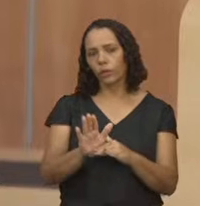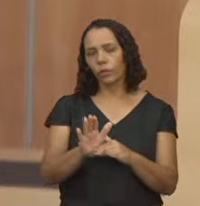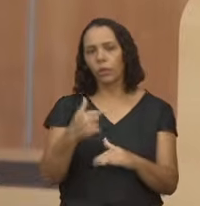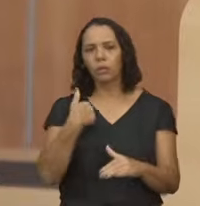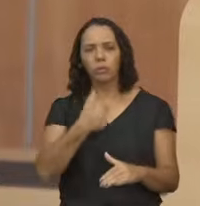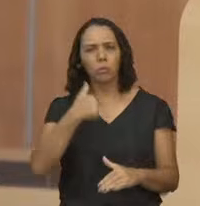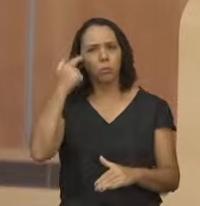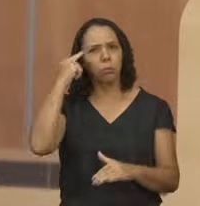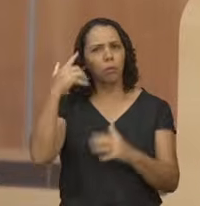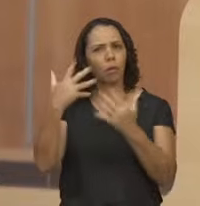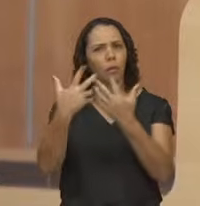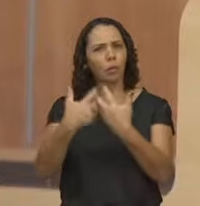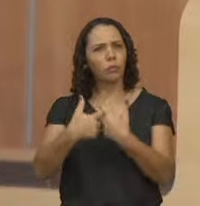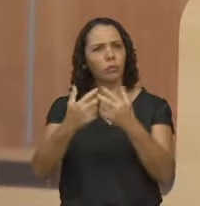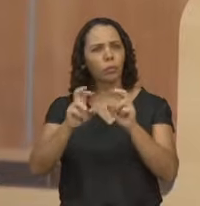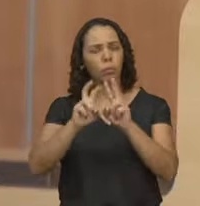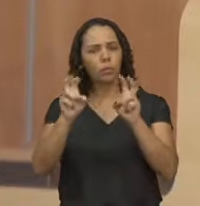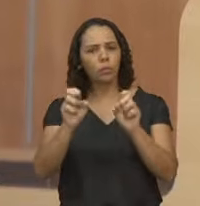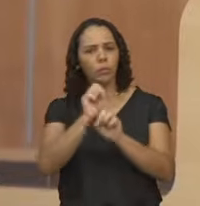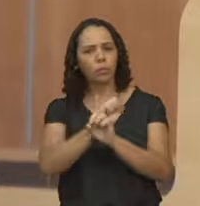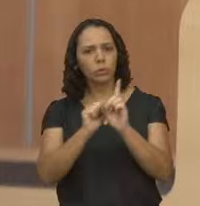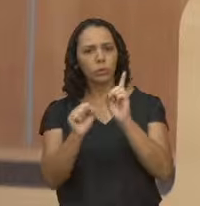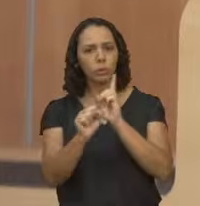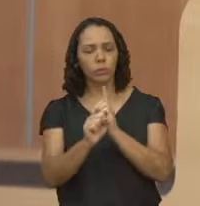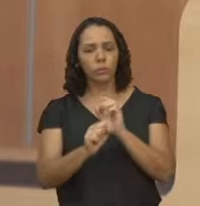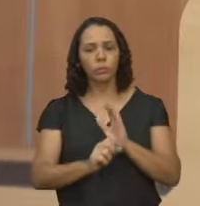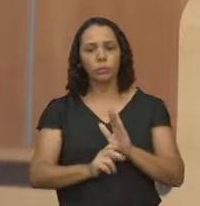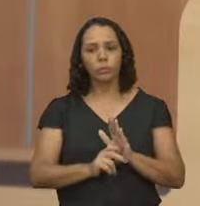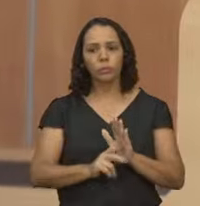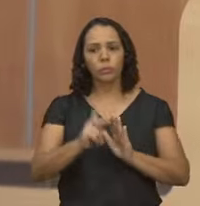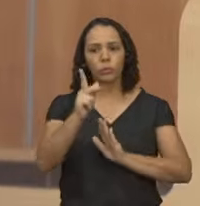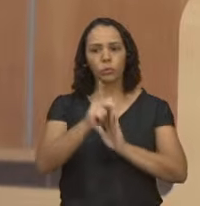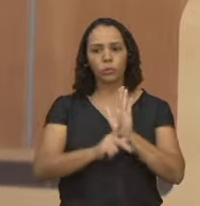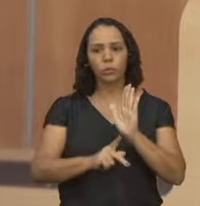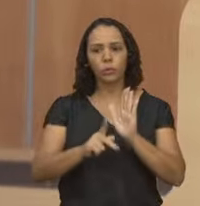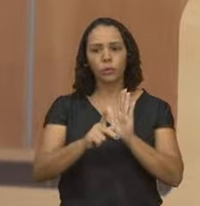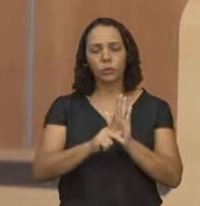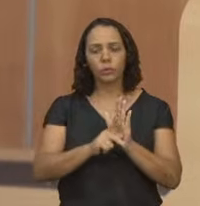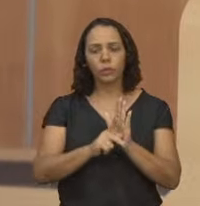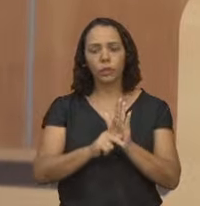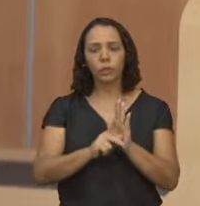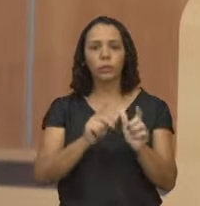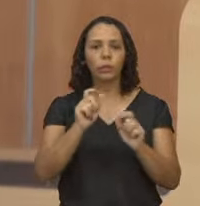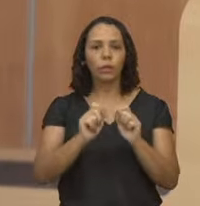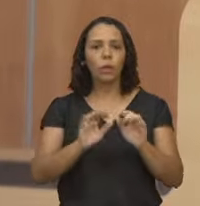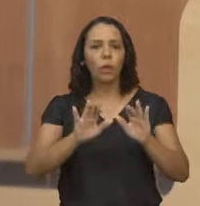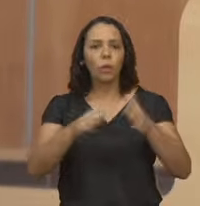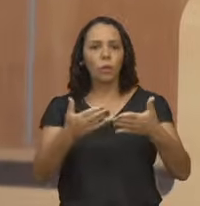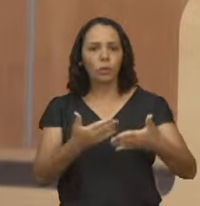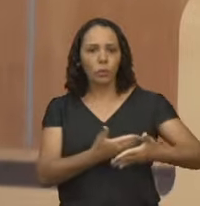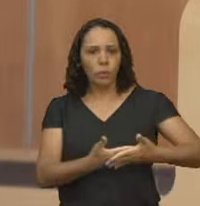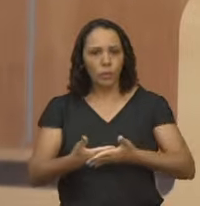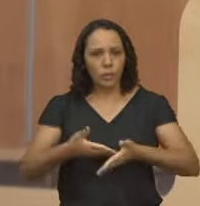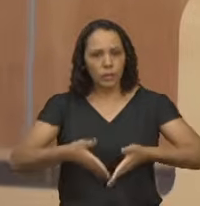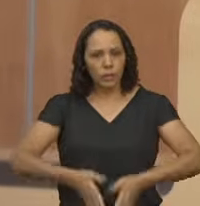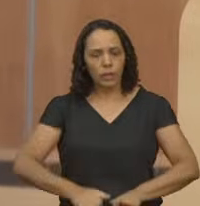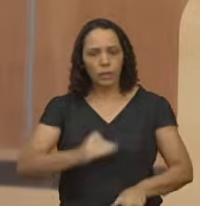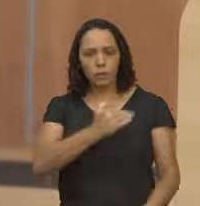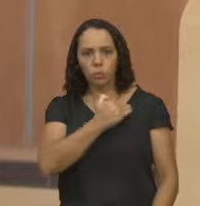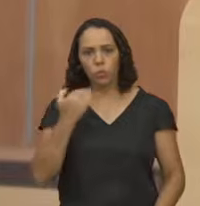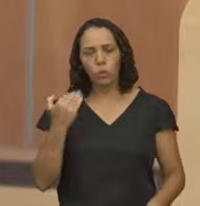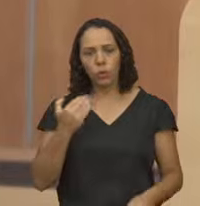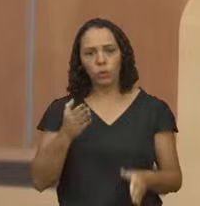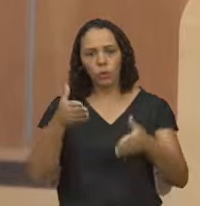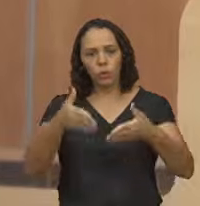sociedade. O projeto que vem falar, então, sobre o sepultamento de natimortos, ele traz,